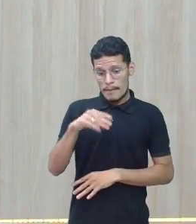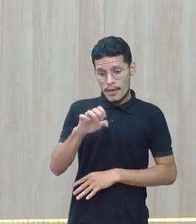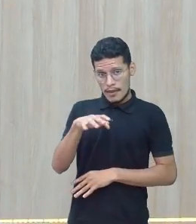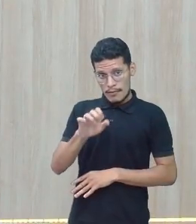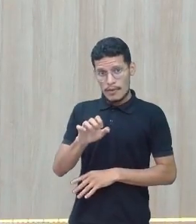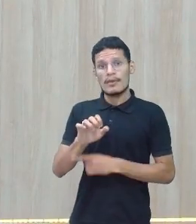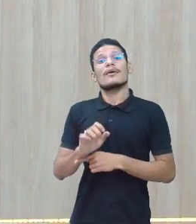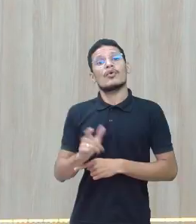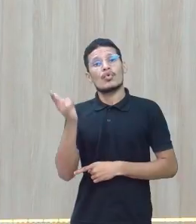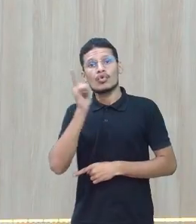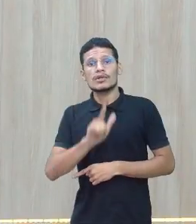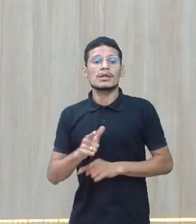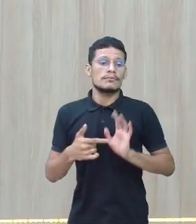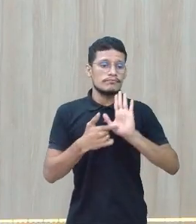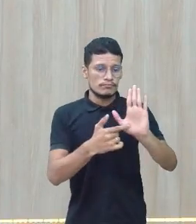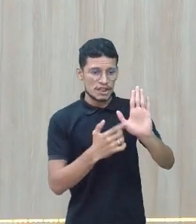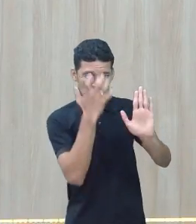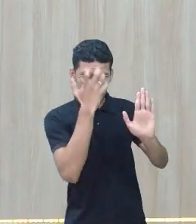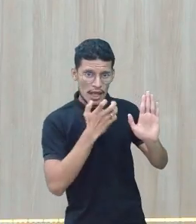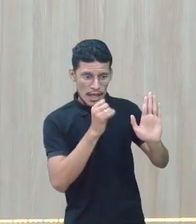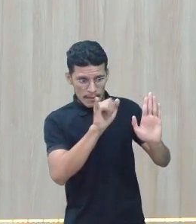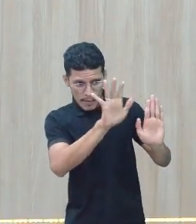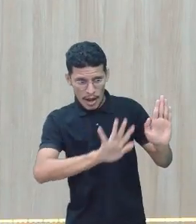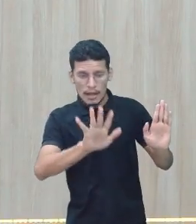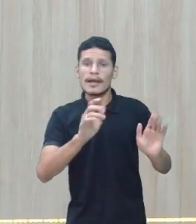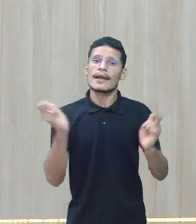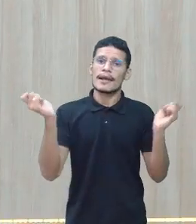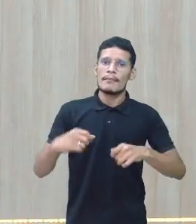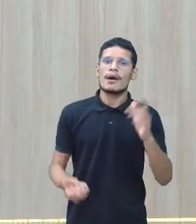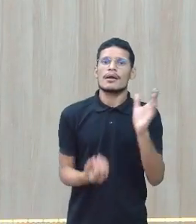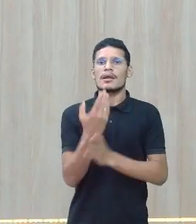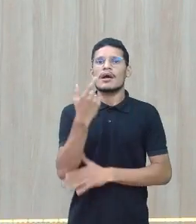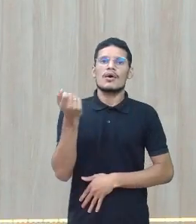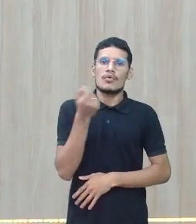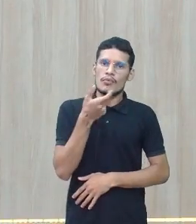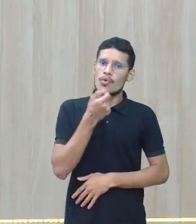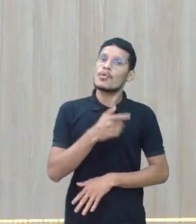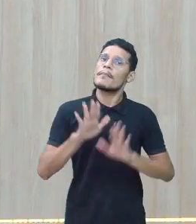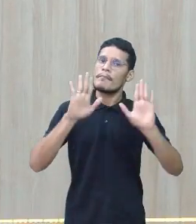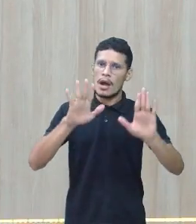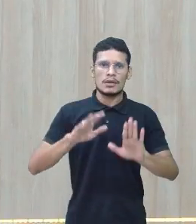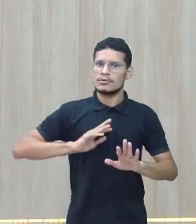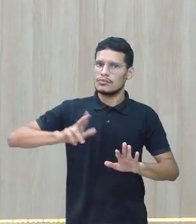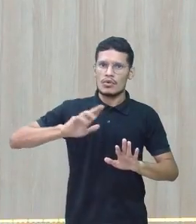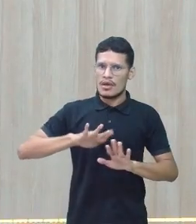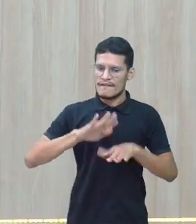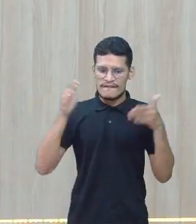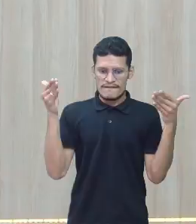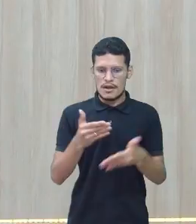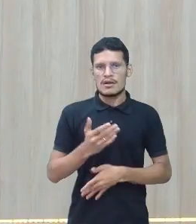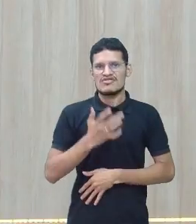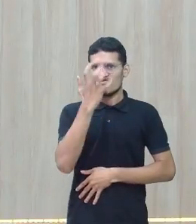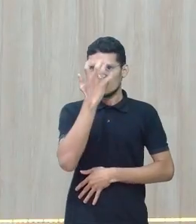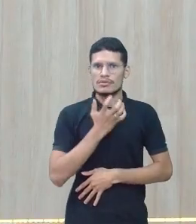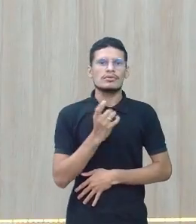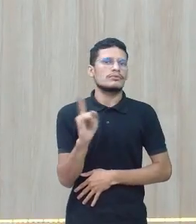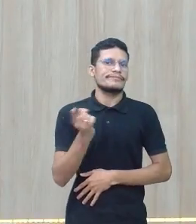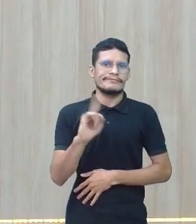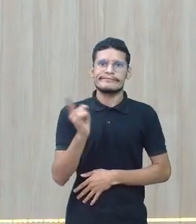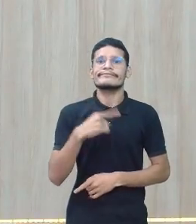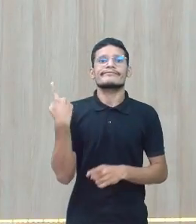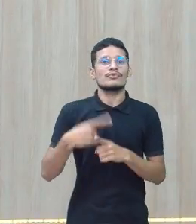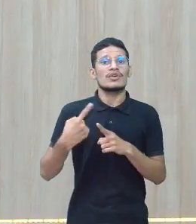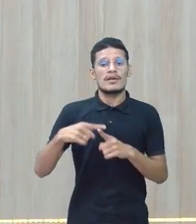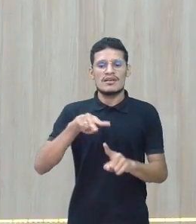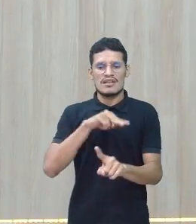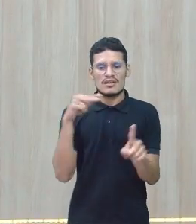consegue usar a seriedade para produzir humor, mas normalmente ele não tende a ser uma coisa séria, porque o ponto de vista